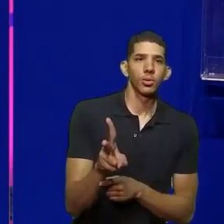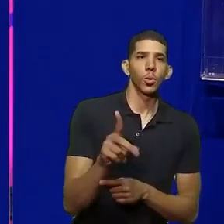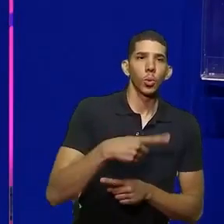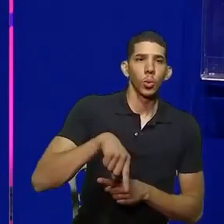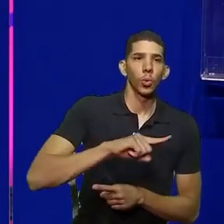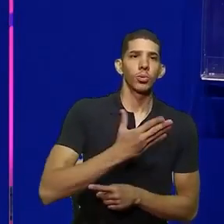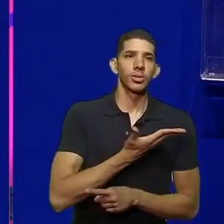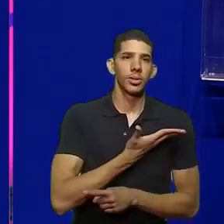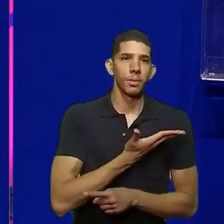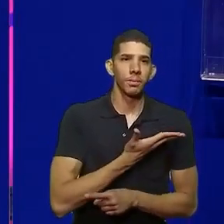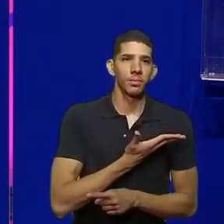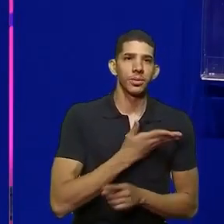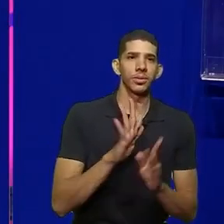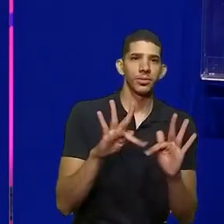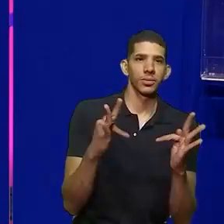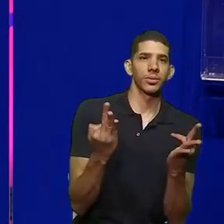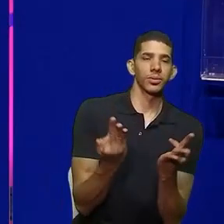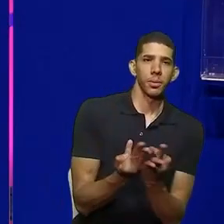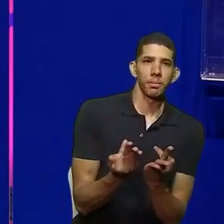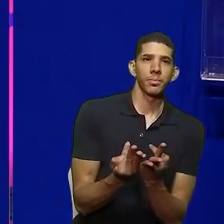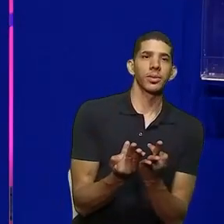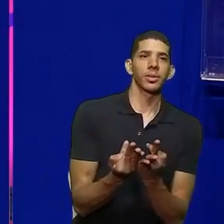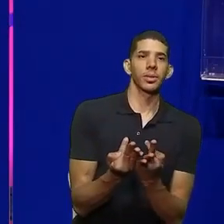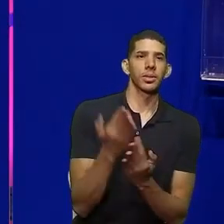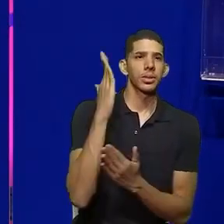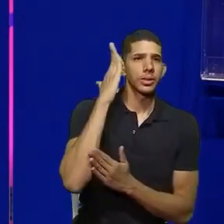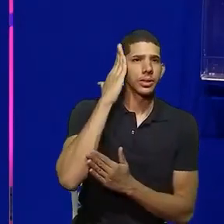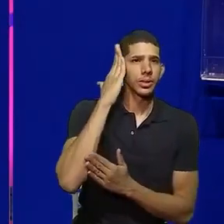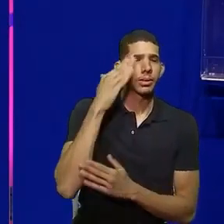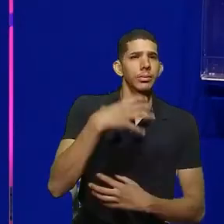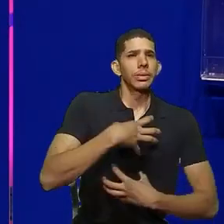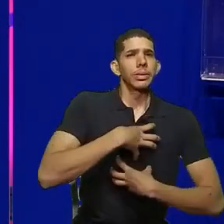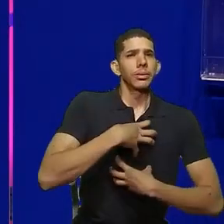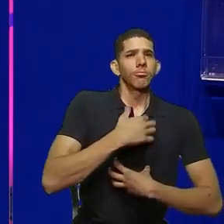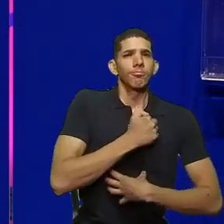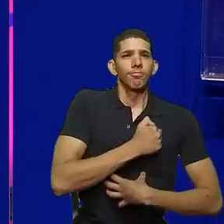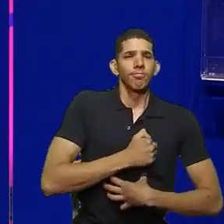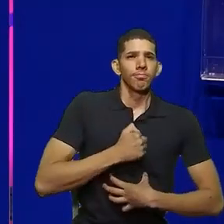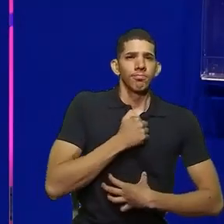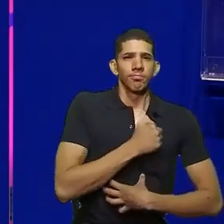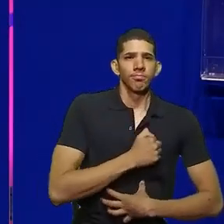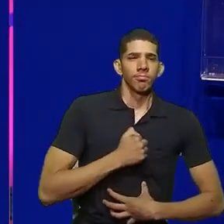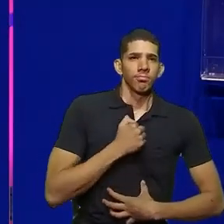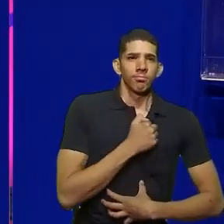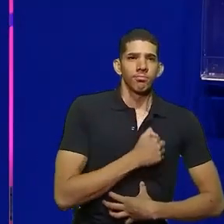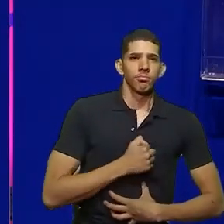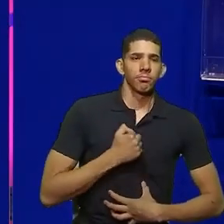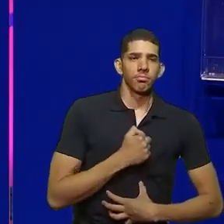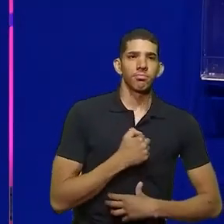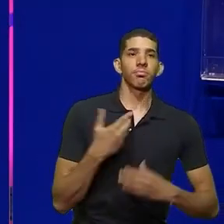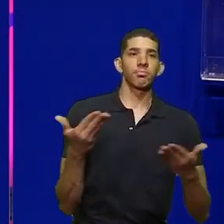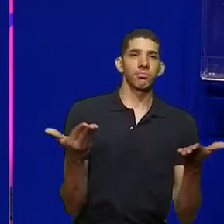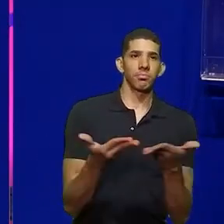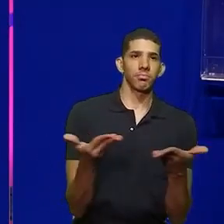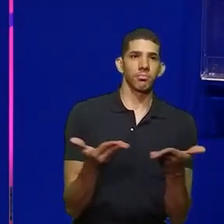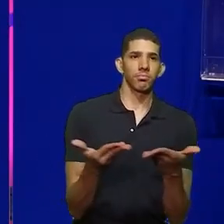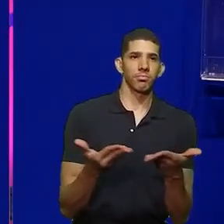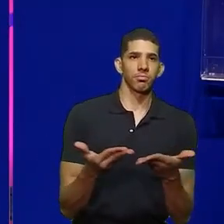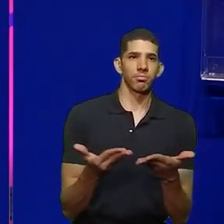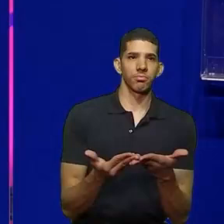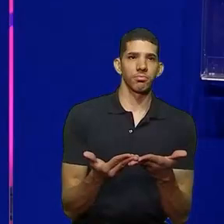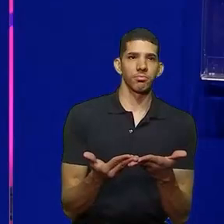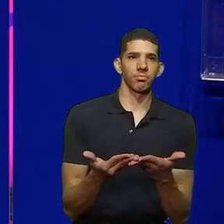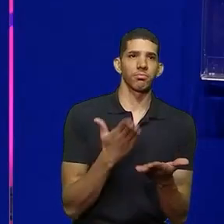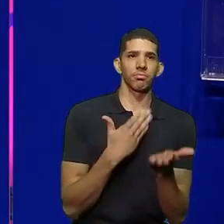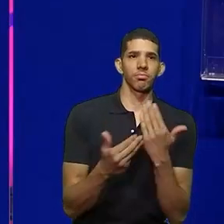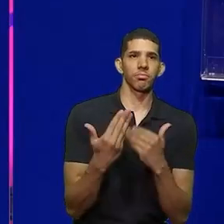vizinhos, parentes, né? Aí eu sempre tenho saudade disso. Eu falo, hoje com a Covid acabou tudo, a pessoa